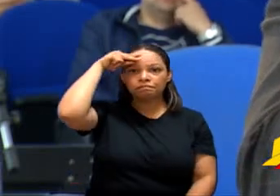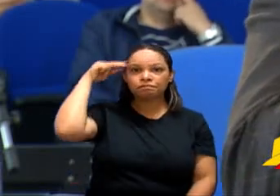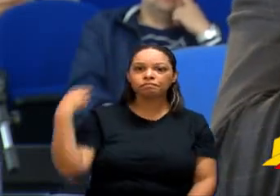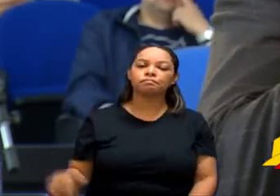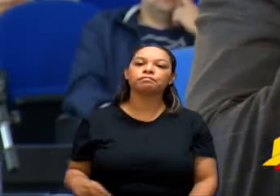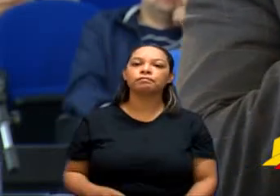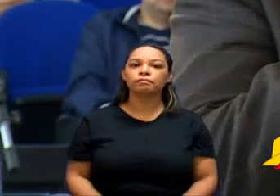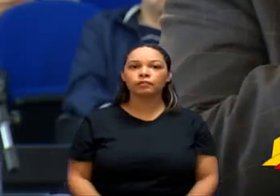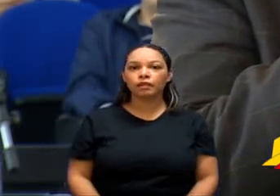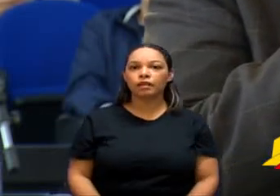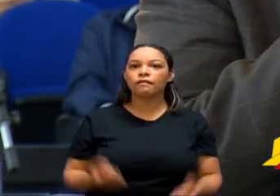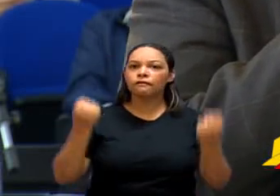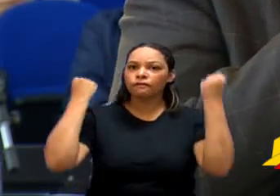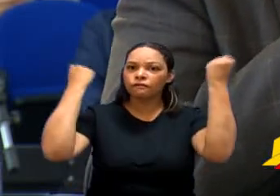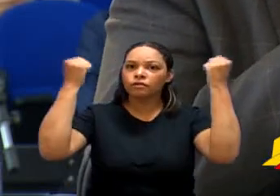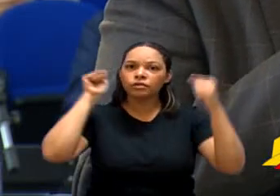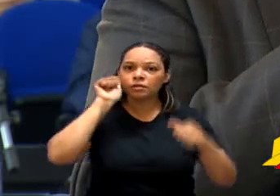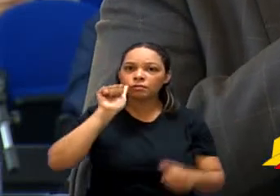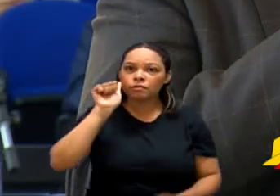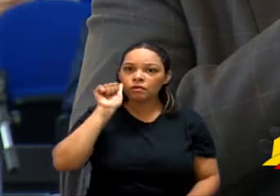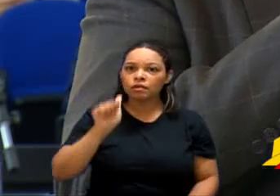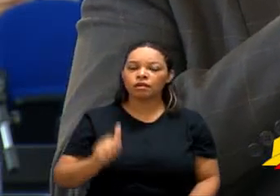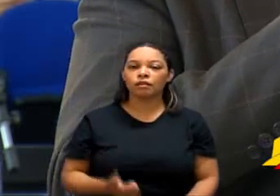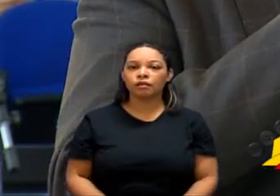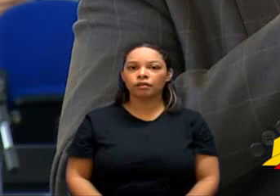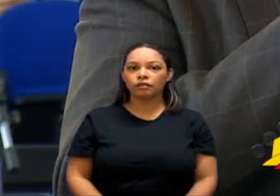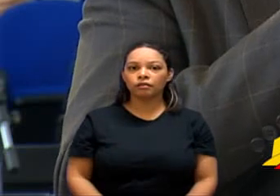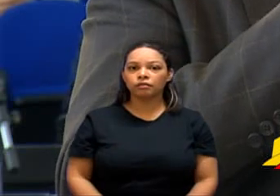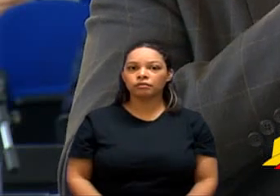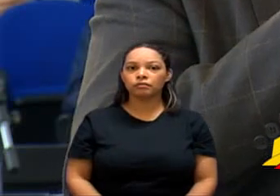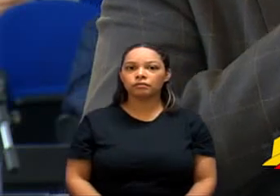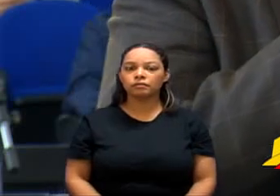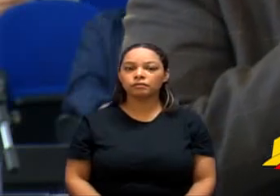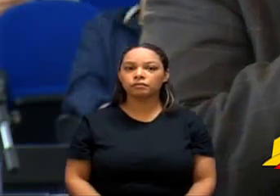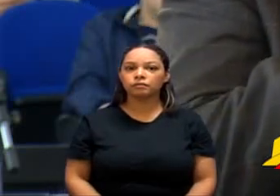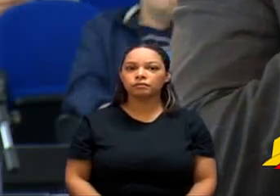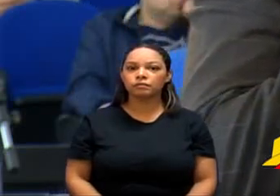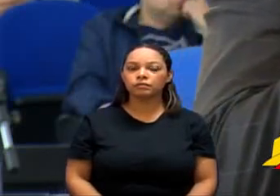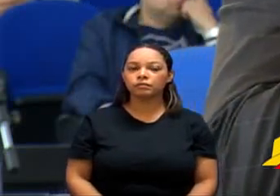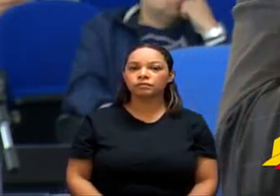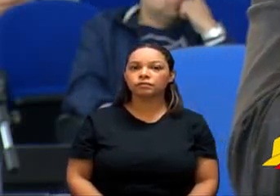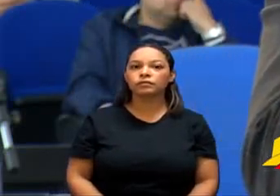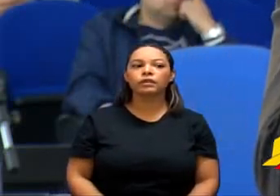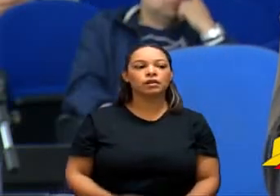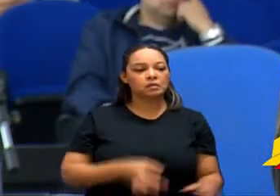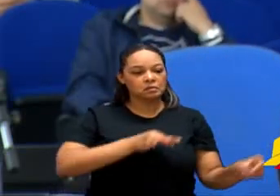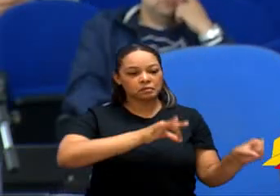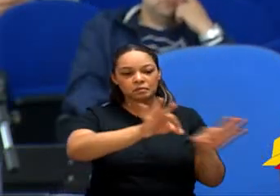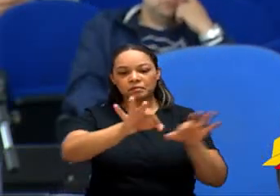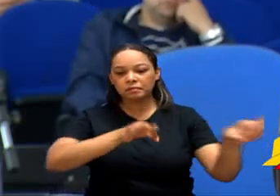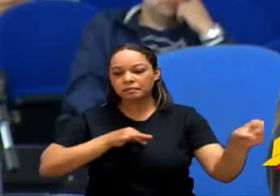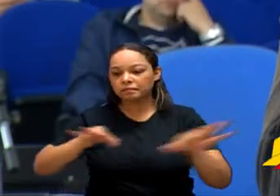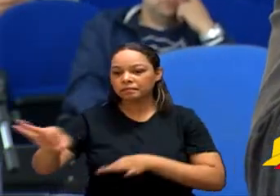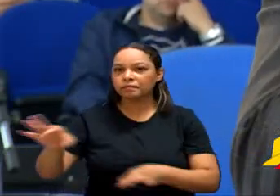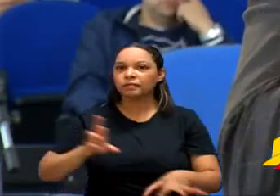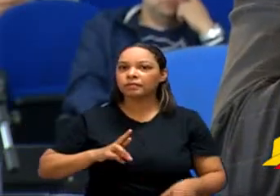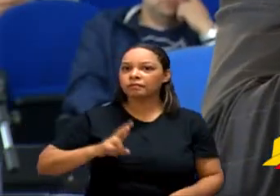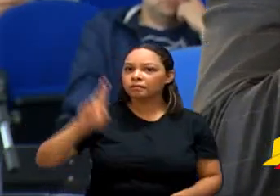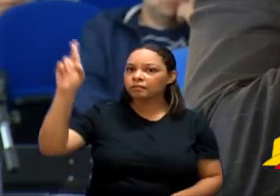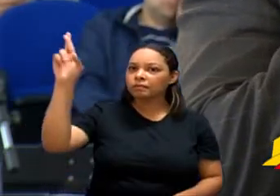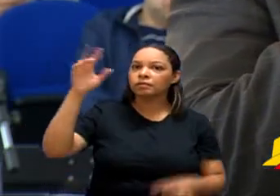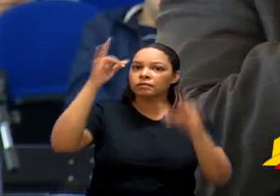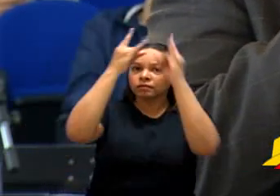mulher, a força da mulher, para conseguir organizar aquela feira, você nunca escutou que a feira